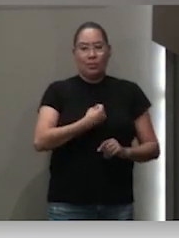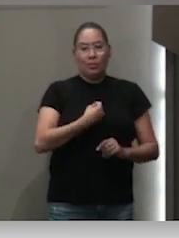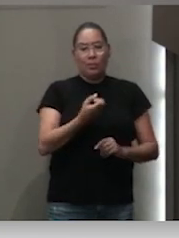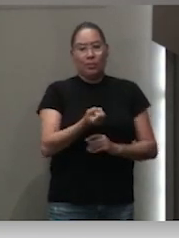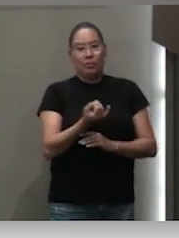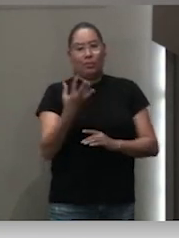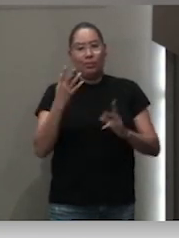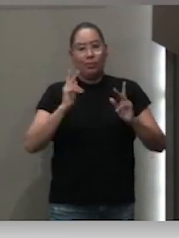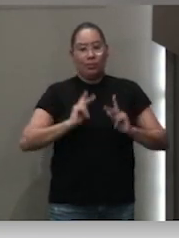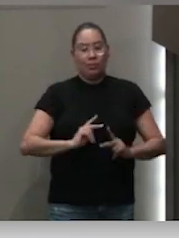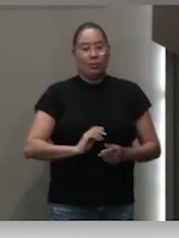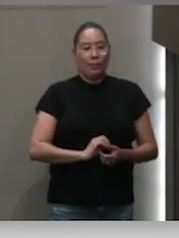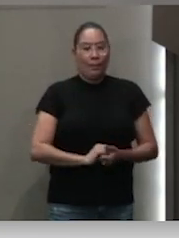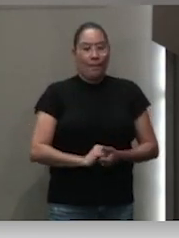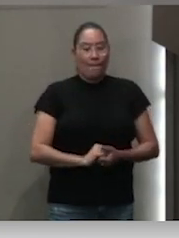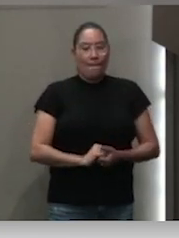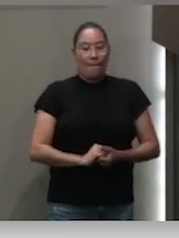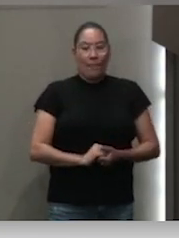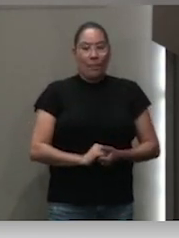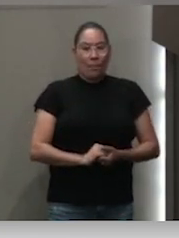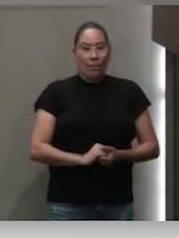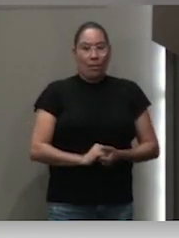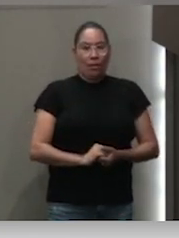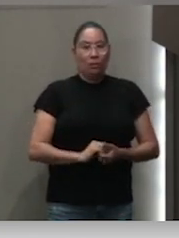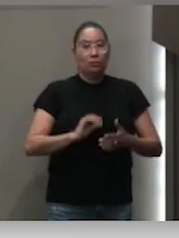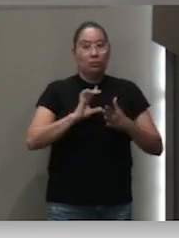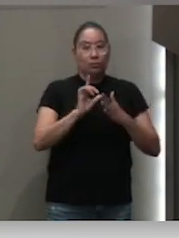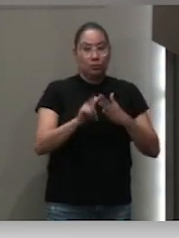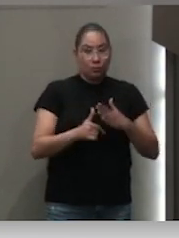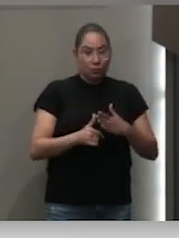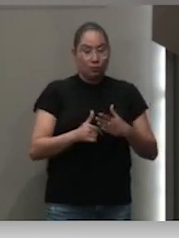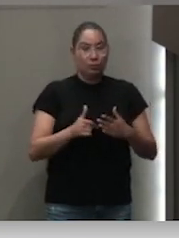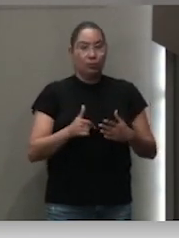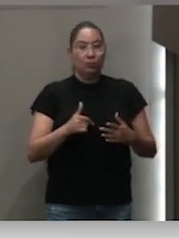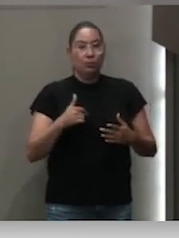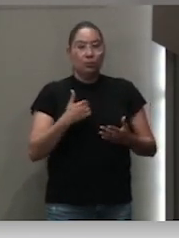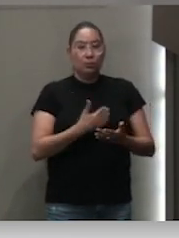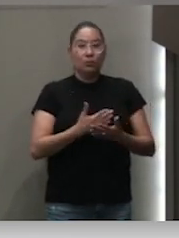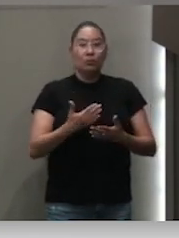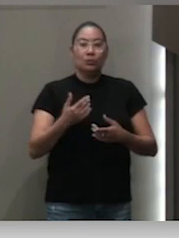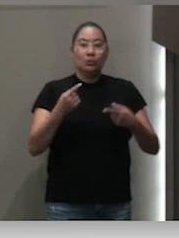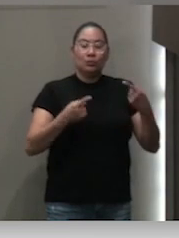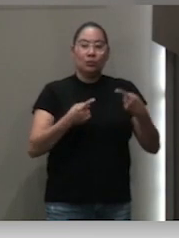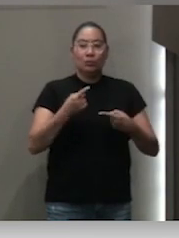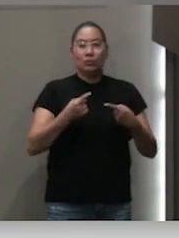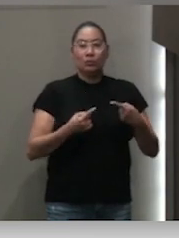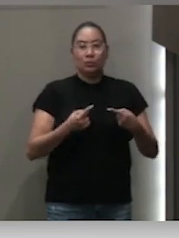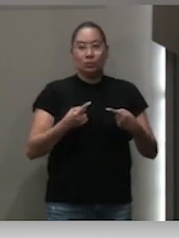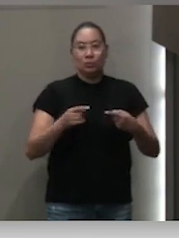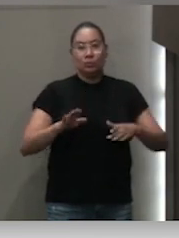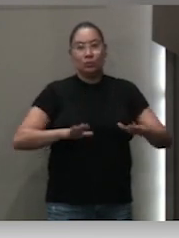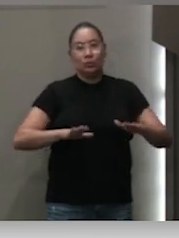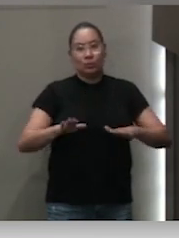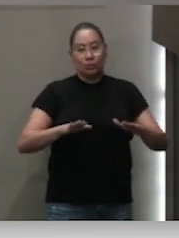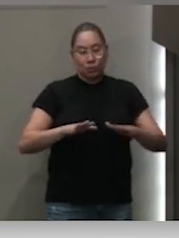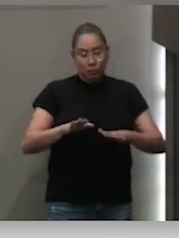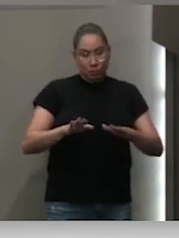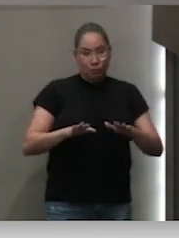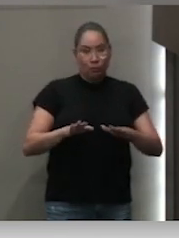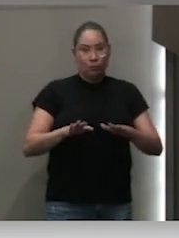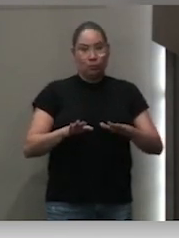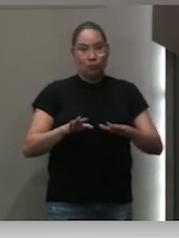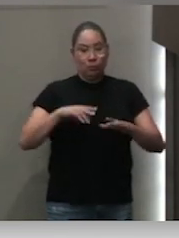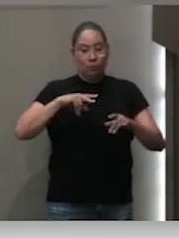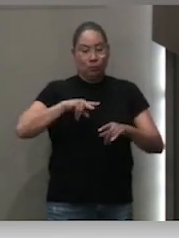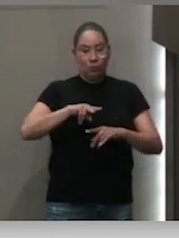de pessoas depois nos envolvemos na discussão a respeito de mobilidade na duplicação da